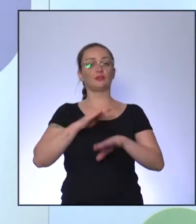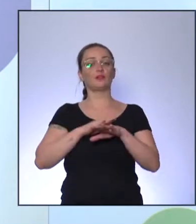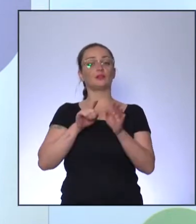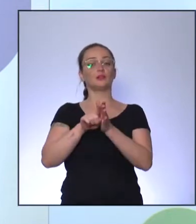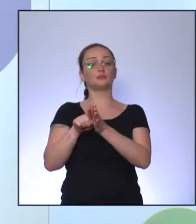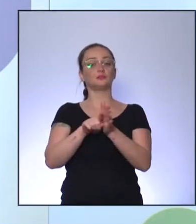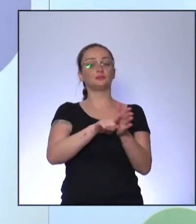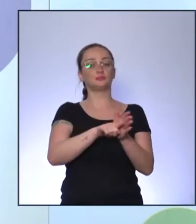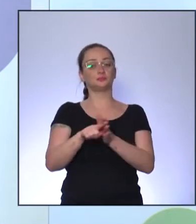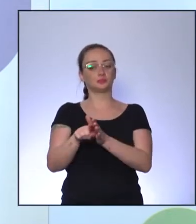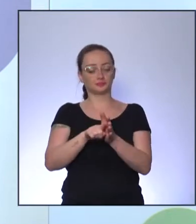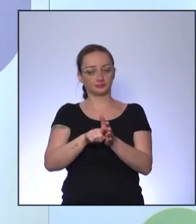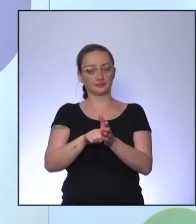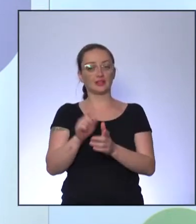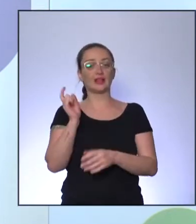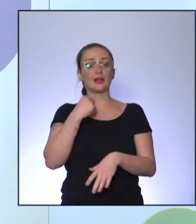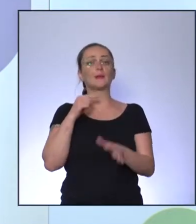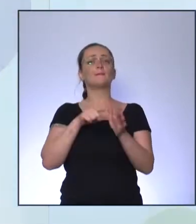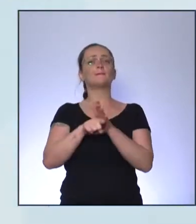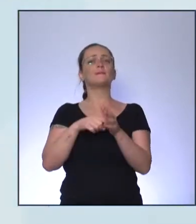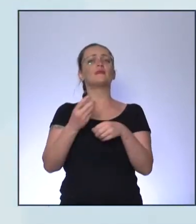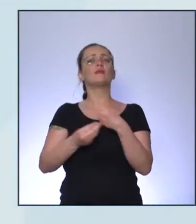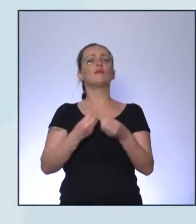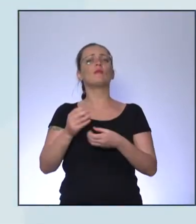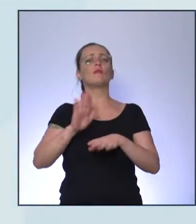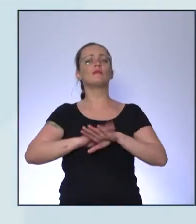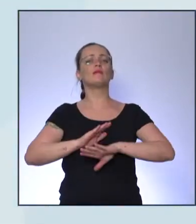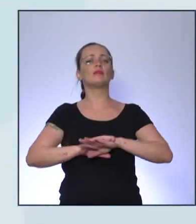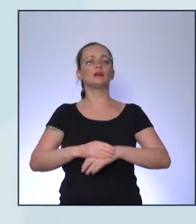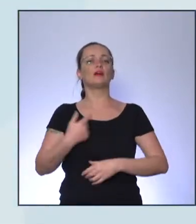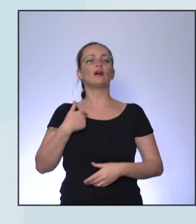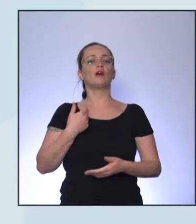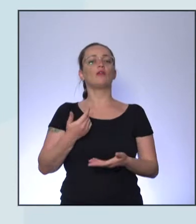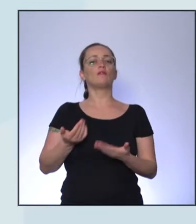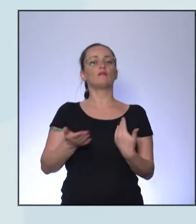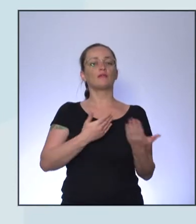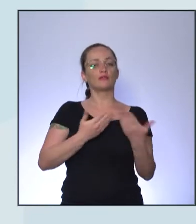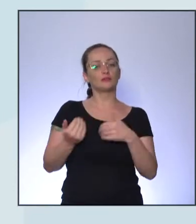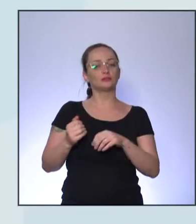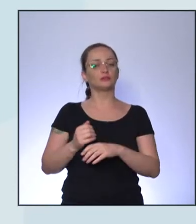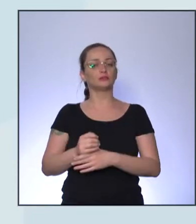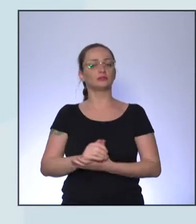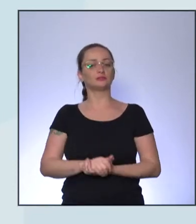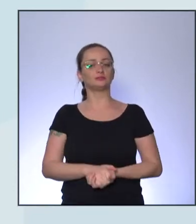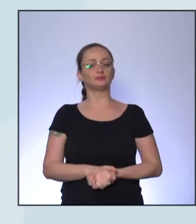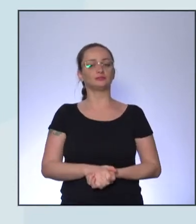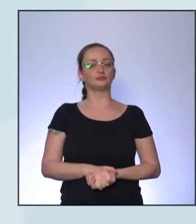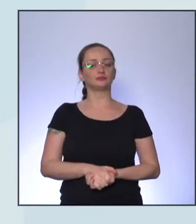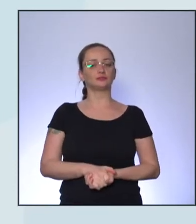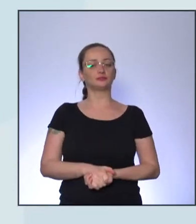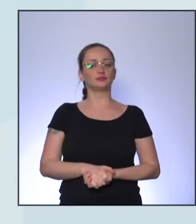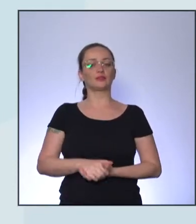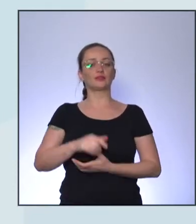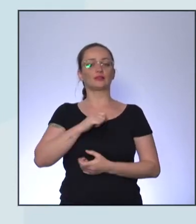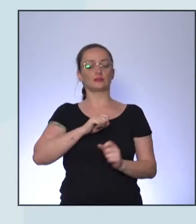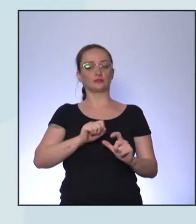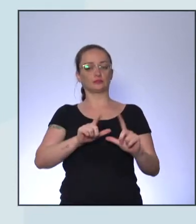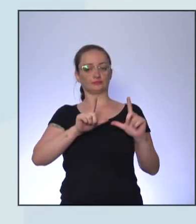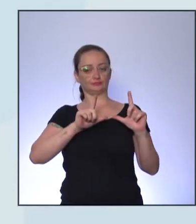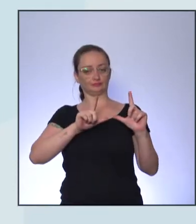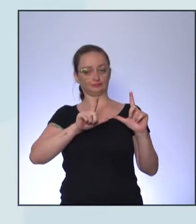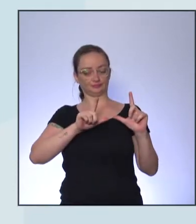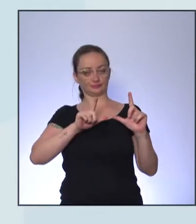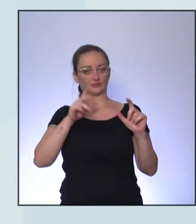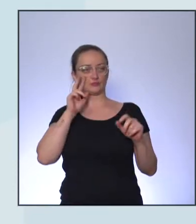enquete. E essa enquete, como que vai ser feita? Eu vou conversar um pouco com vocês. Vai ter uma tela para a